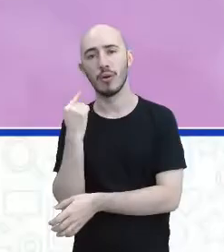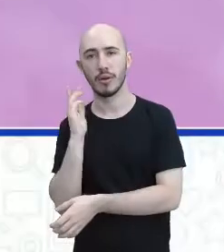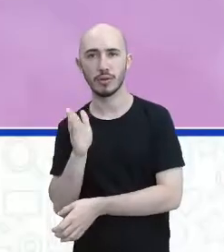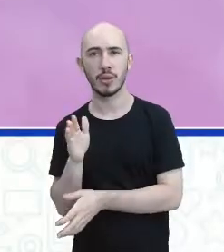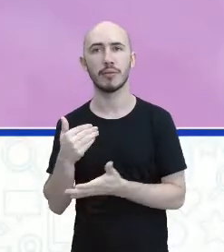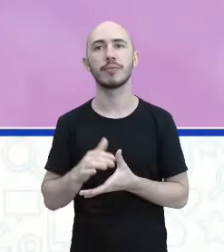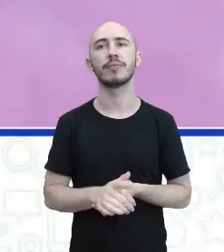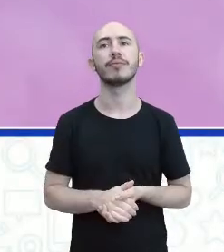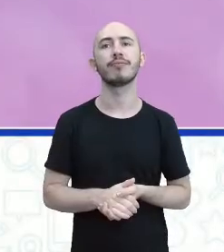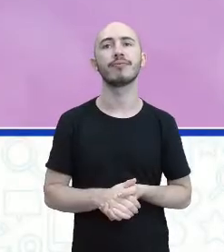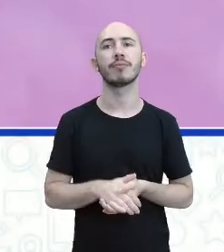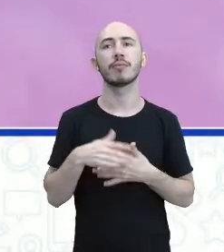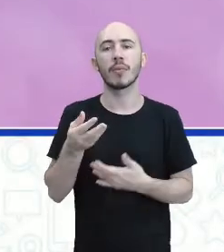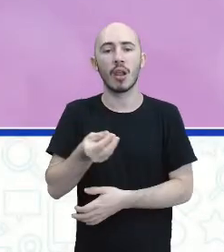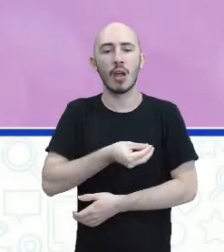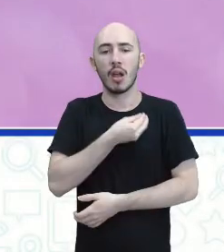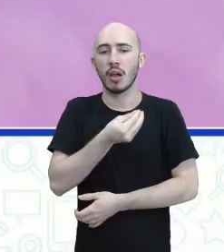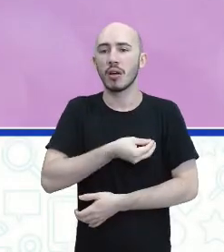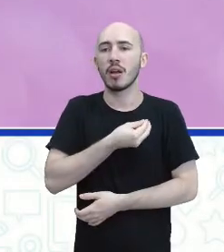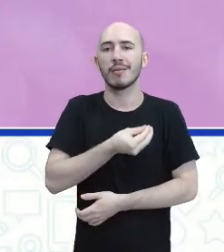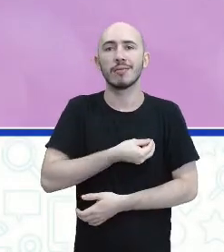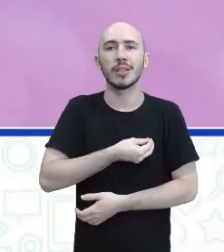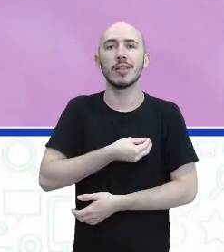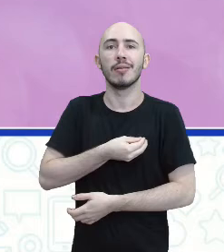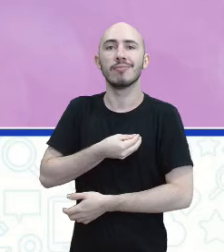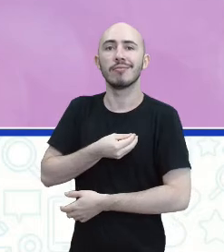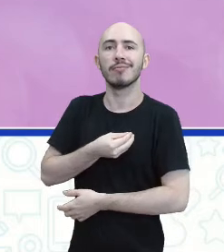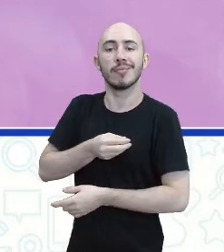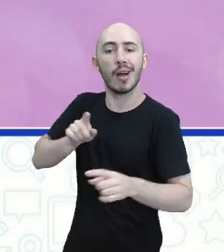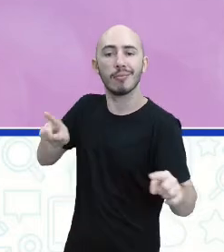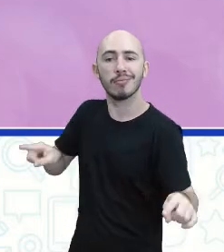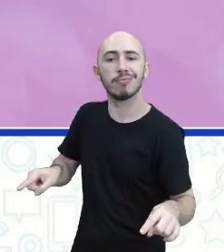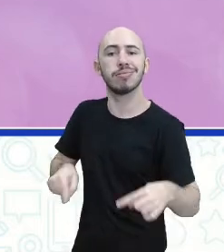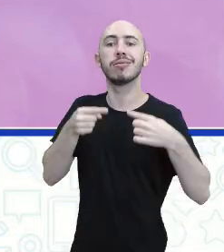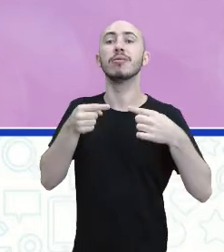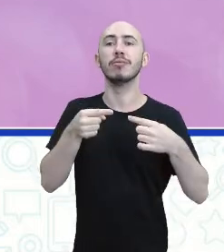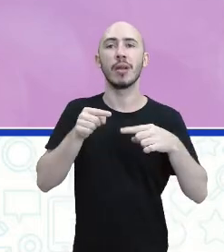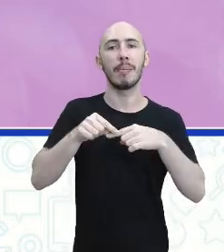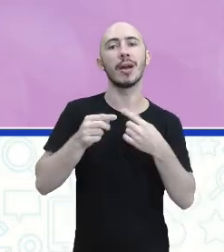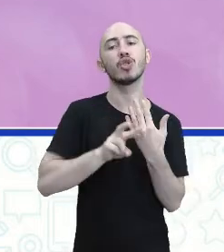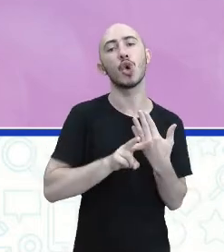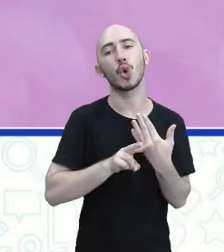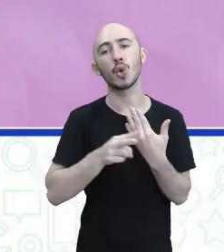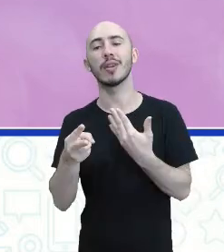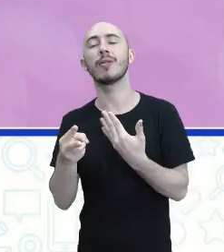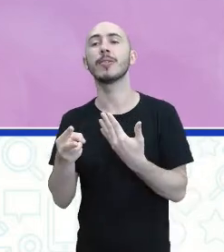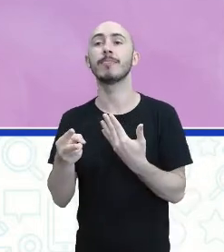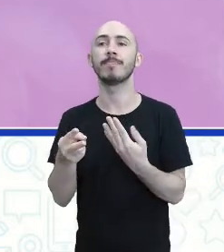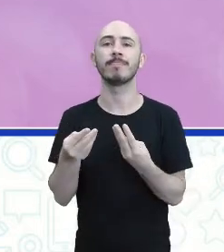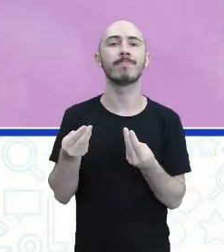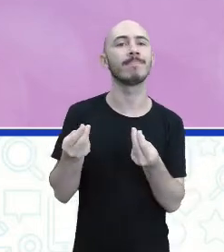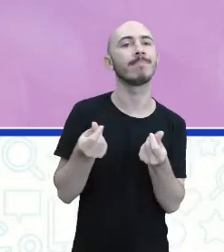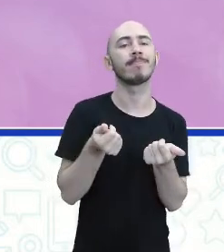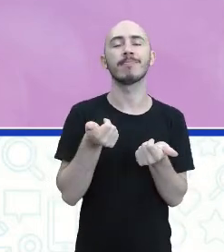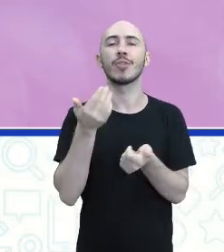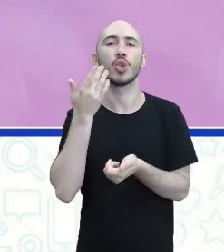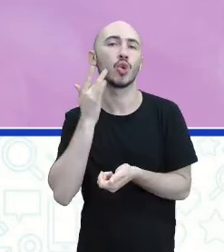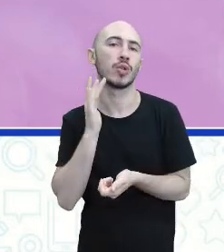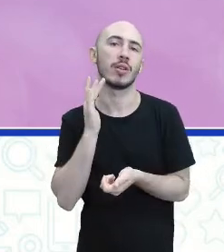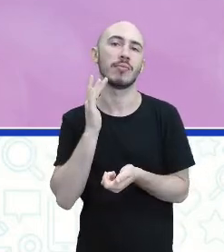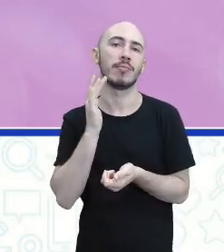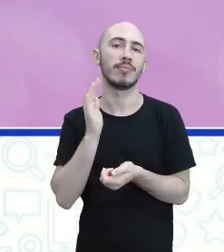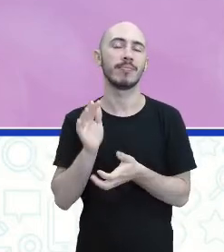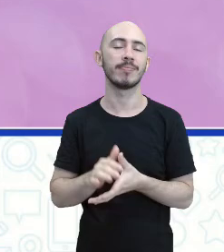a existência é uma aventura, de tal modo inconsequente. Então, vejam, é uma aventura que a gente não sabe muito bem para onde vai,